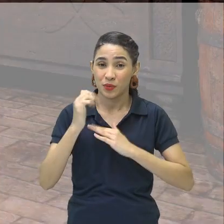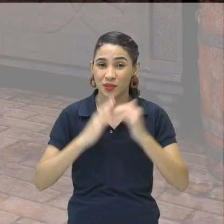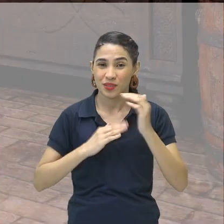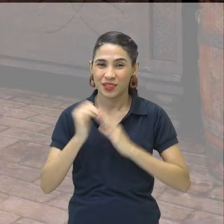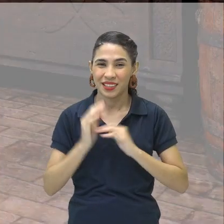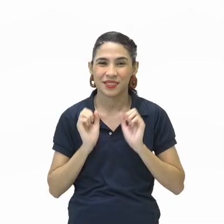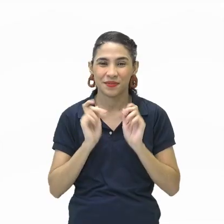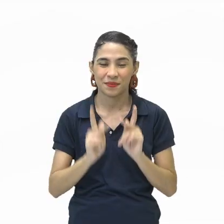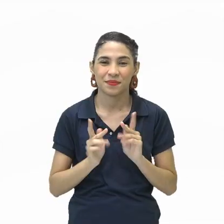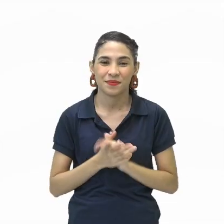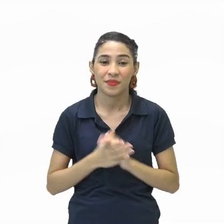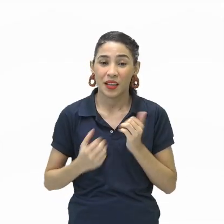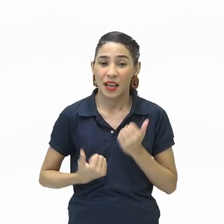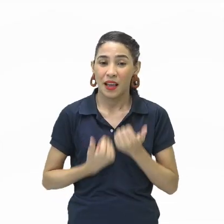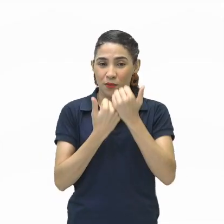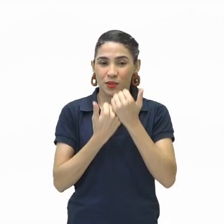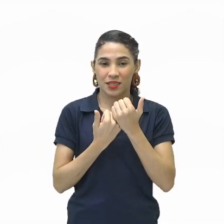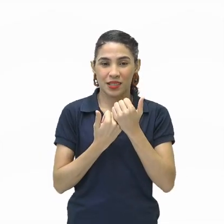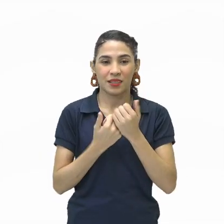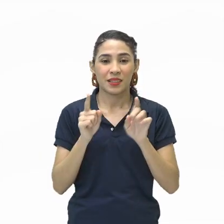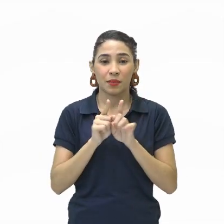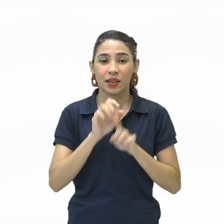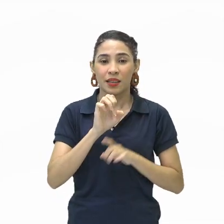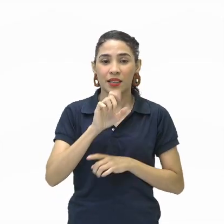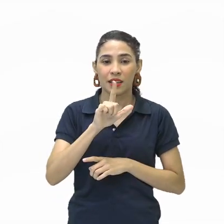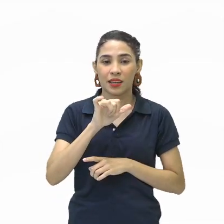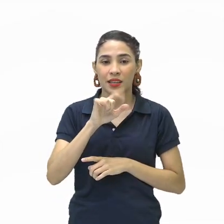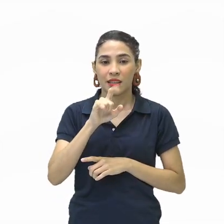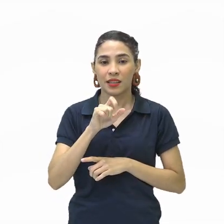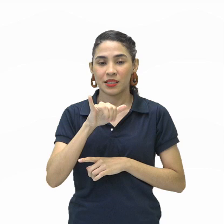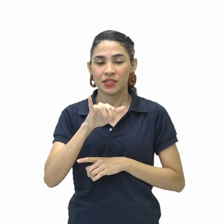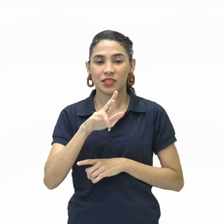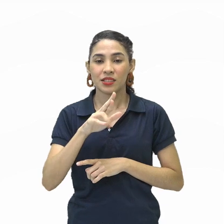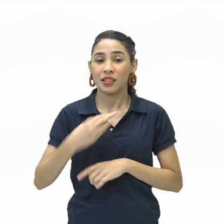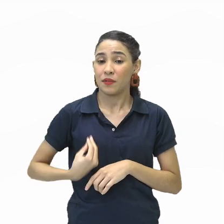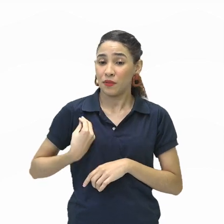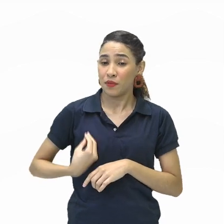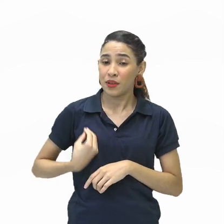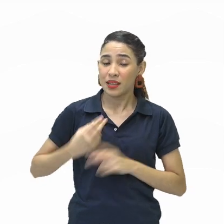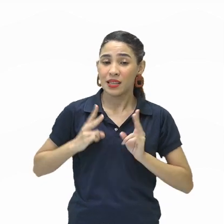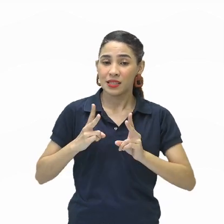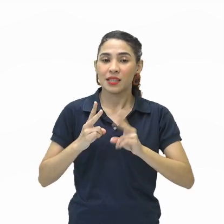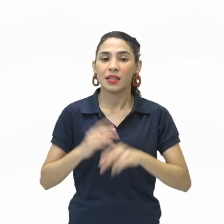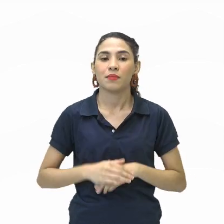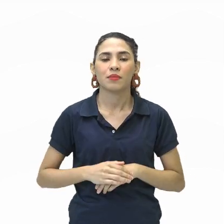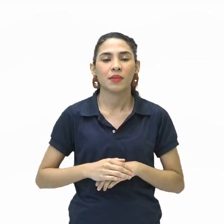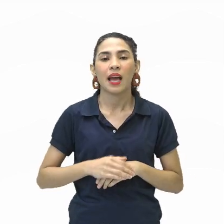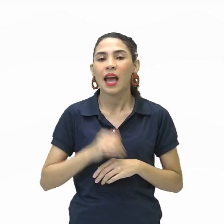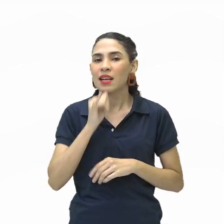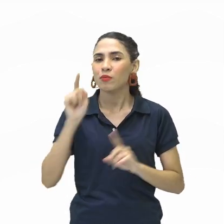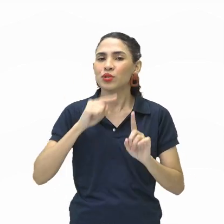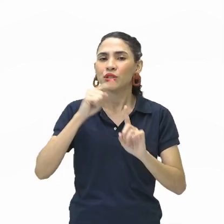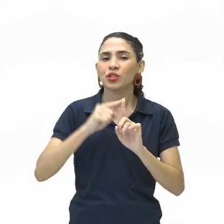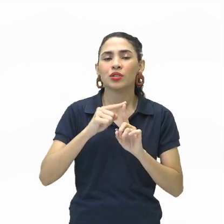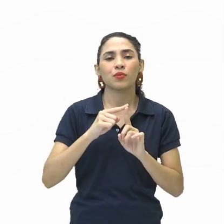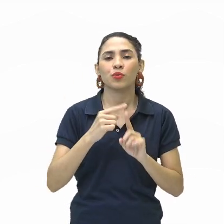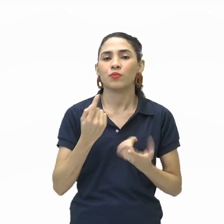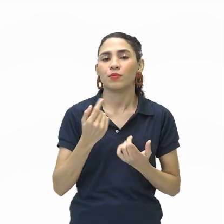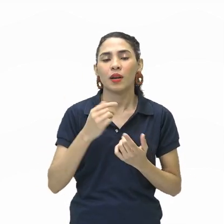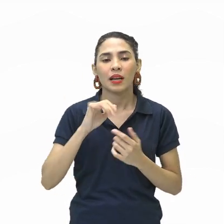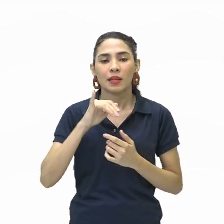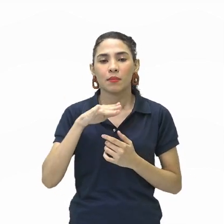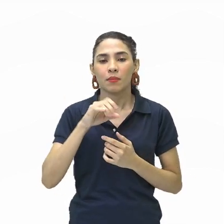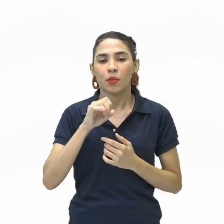né? Vamos reforçar aí o conceito do elixir da longa-vida, que é a busca pela imortalidade e a cura de todos